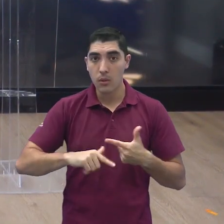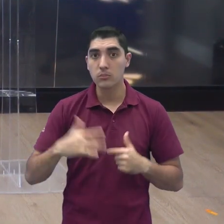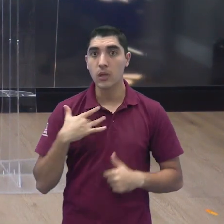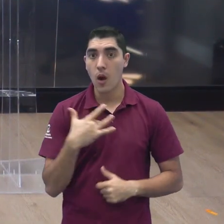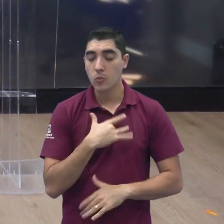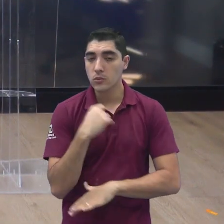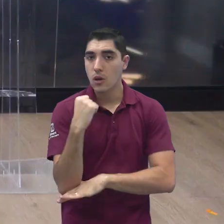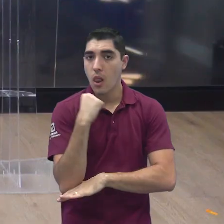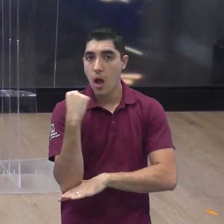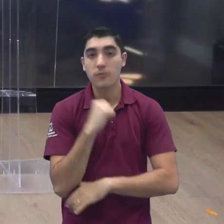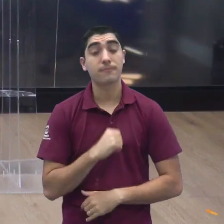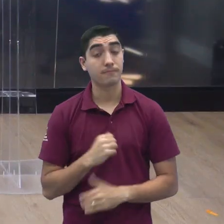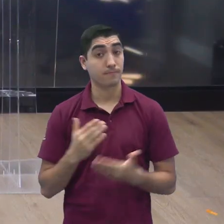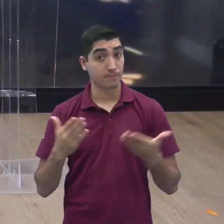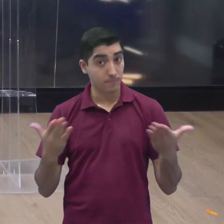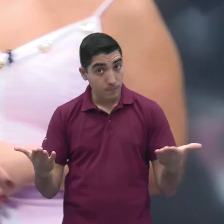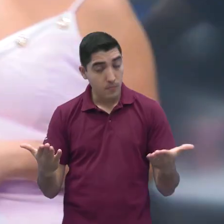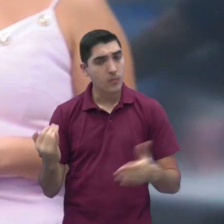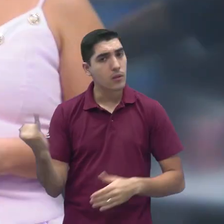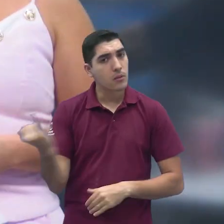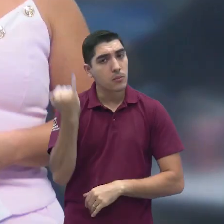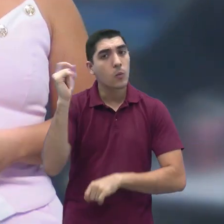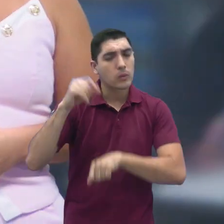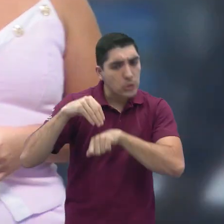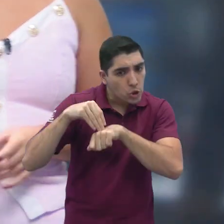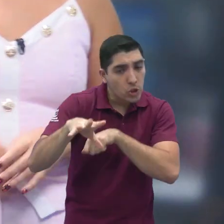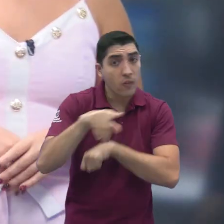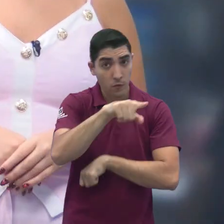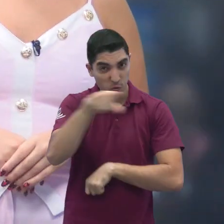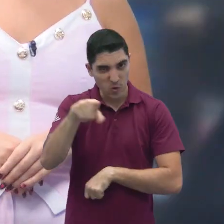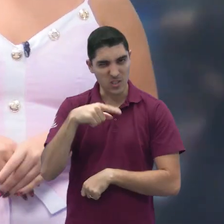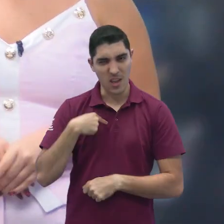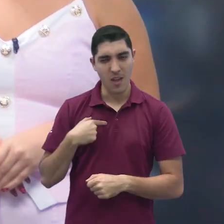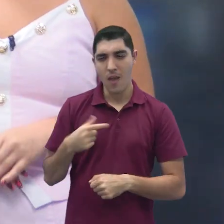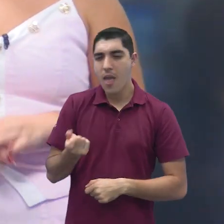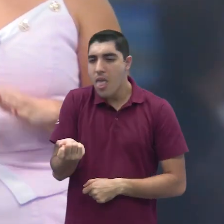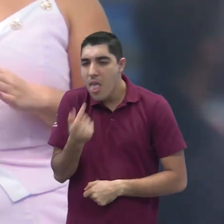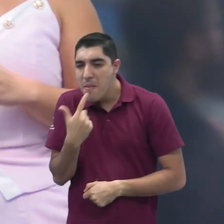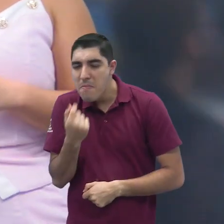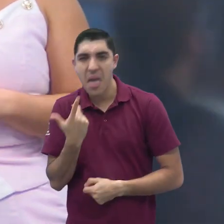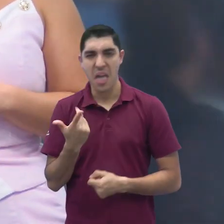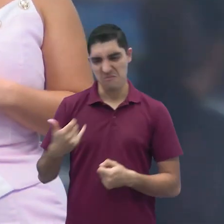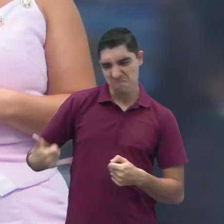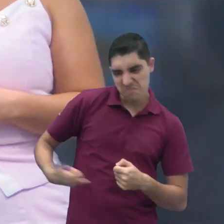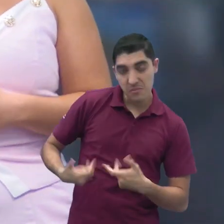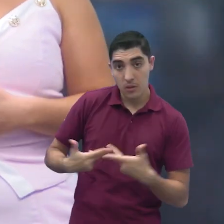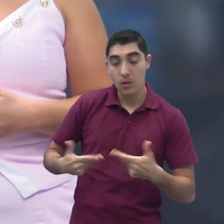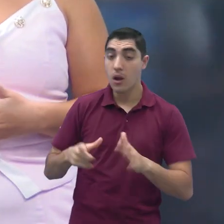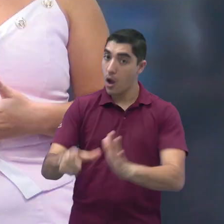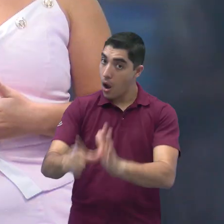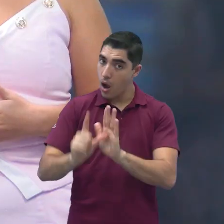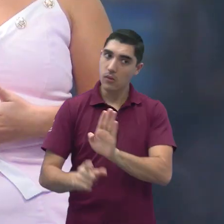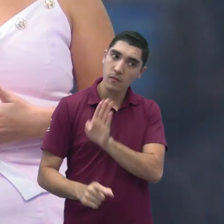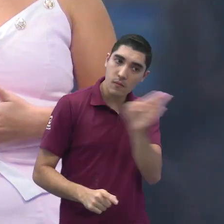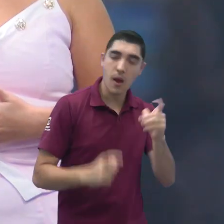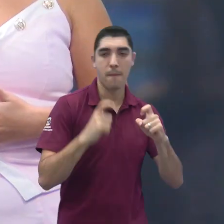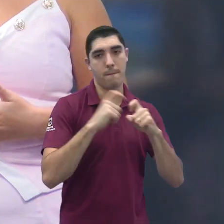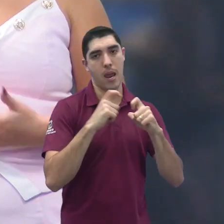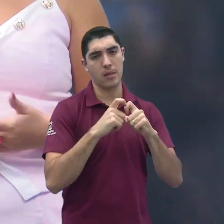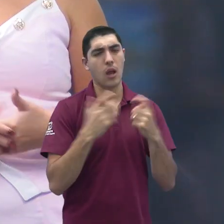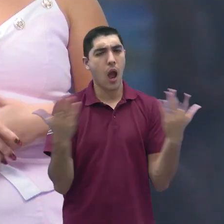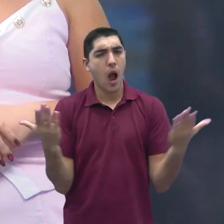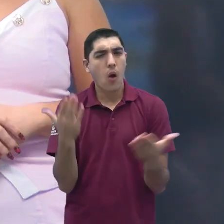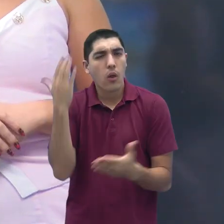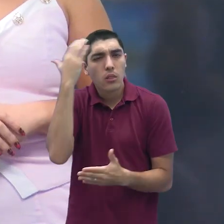trazer sérios riscos à saúde. Por isso, é sempre indicado que antes de tomar qualquer remédio, o ideal é procurar